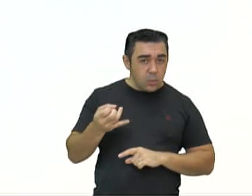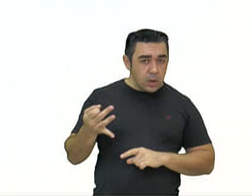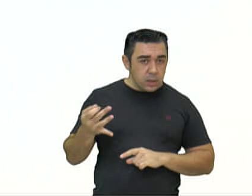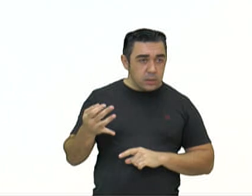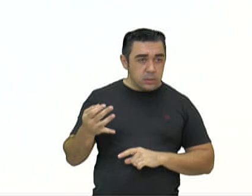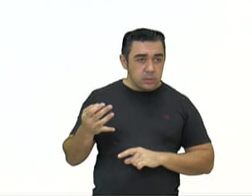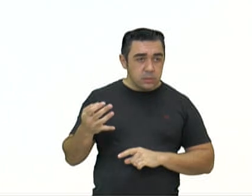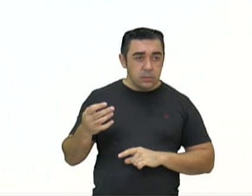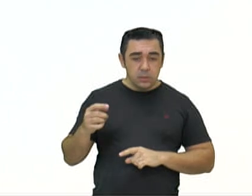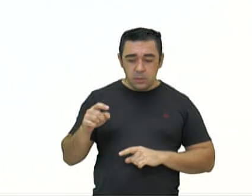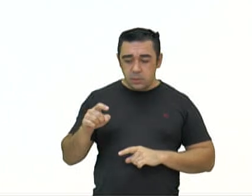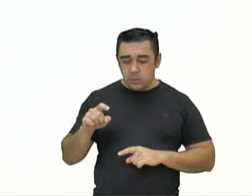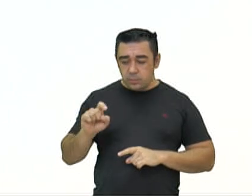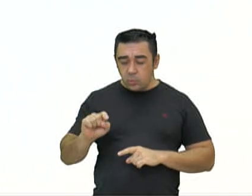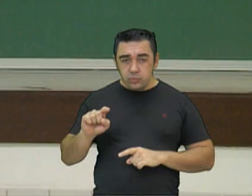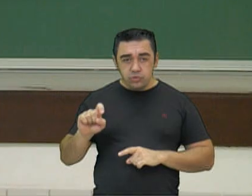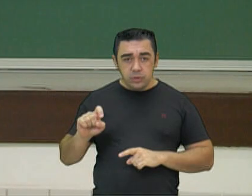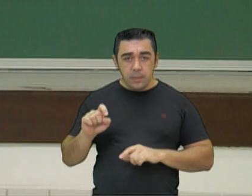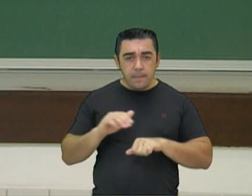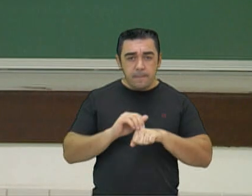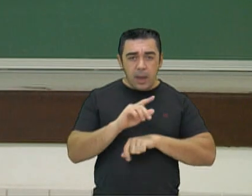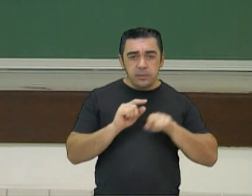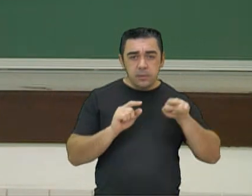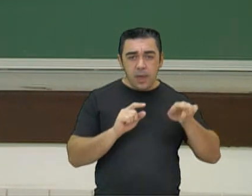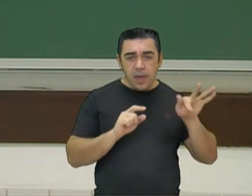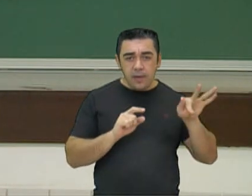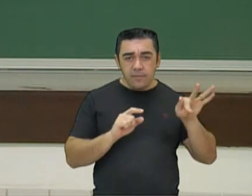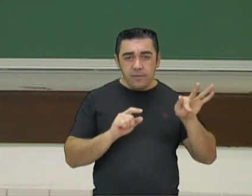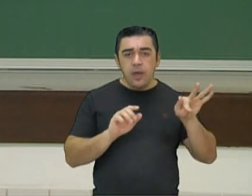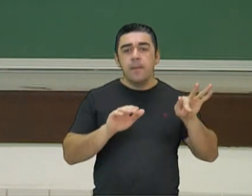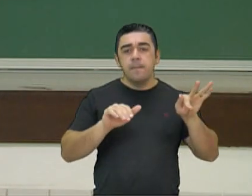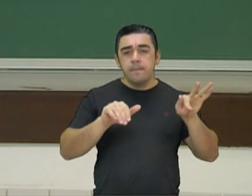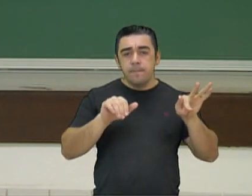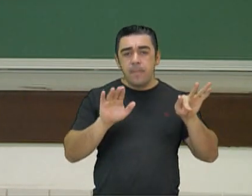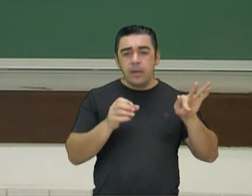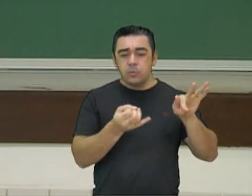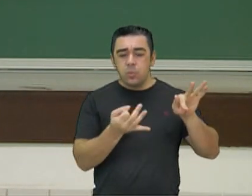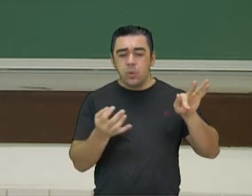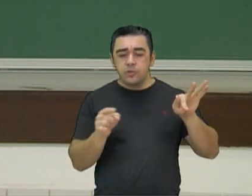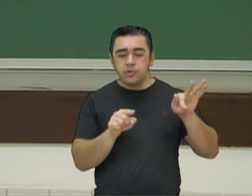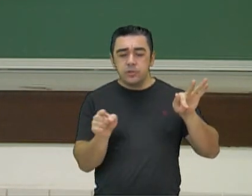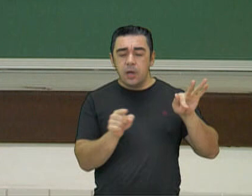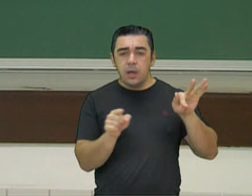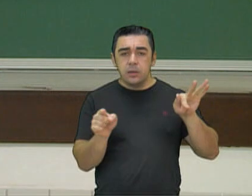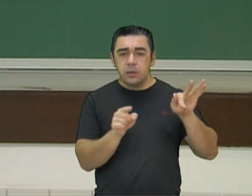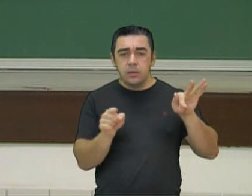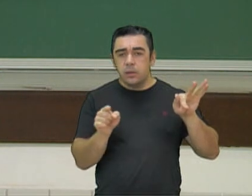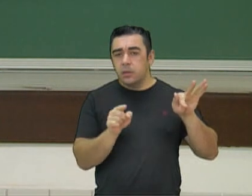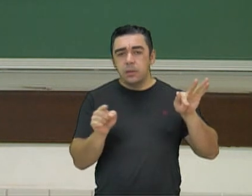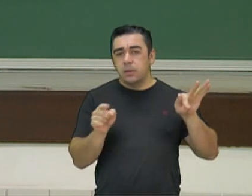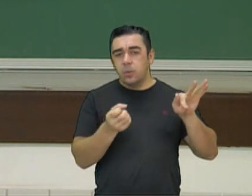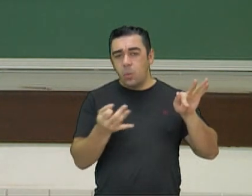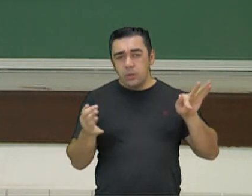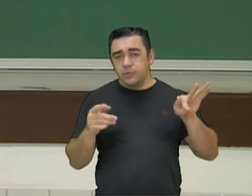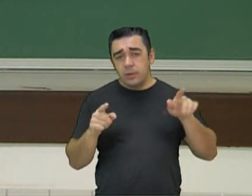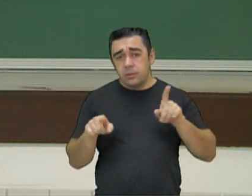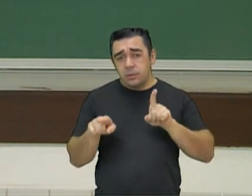a força que eu aplicar, maior vai ser a deformação, porque nós temos essa constante aqui, que é chamada